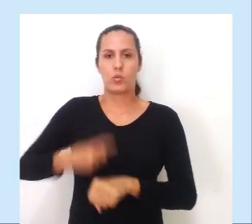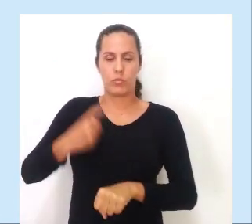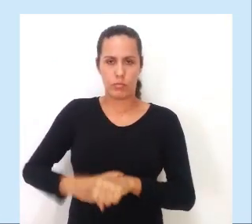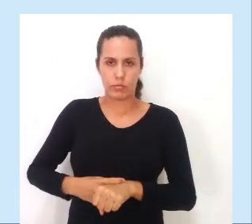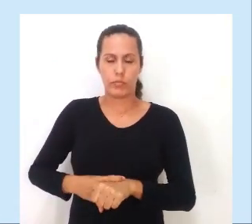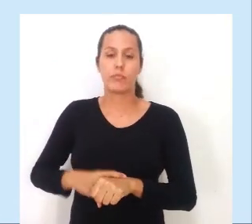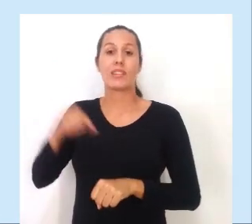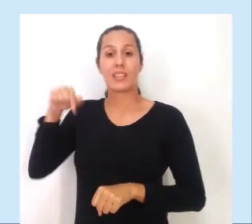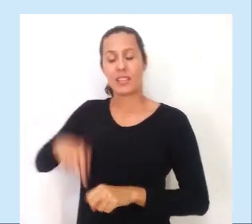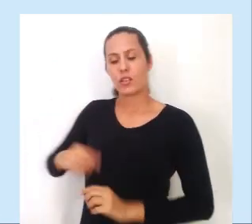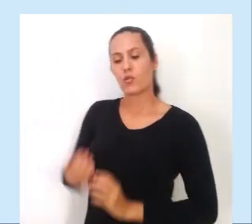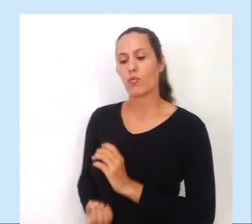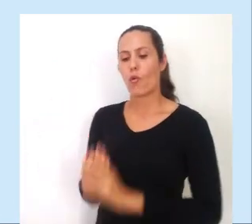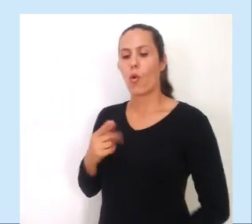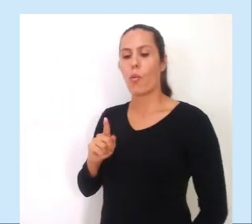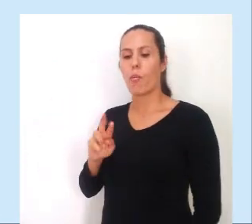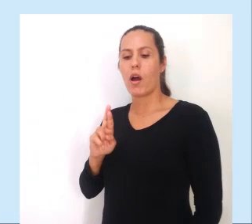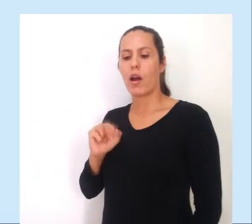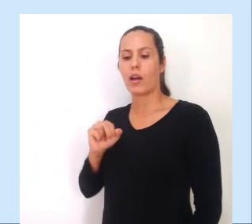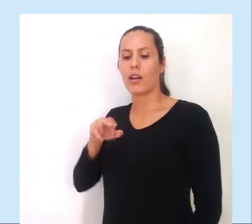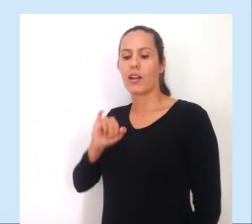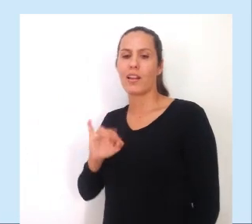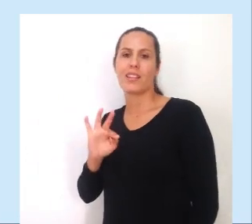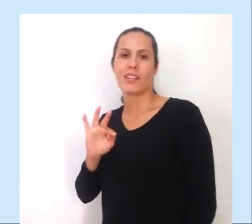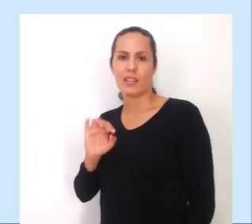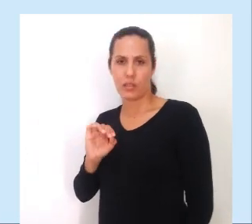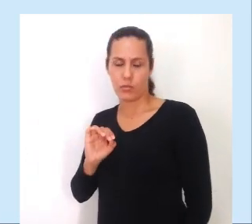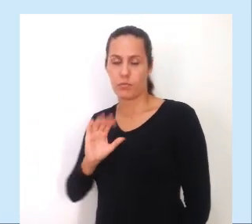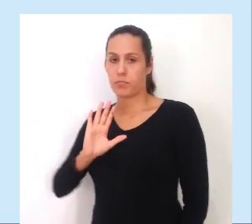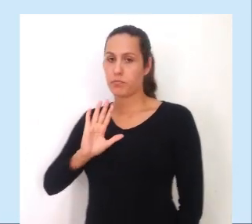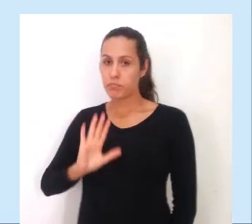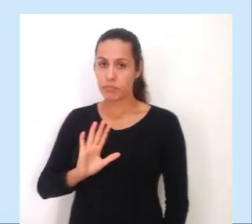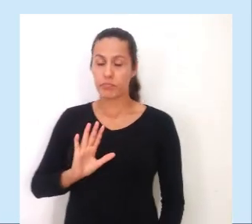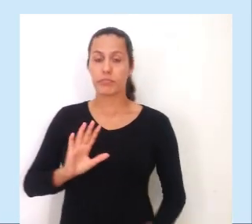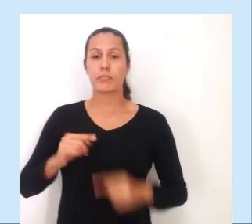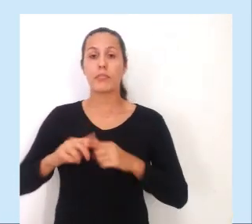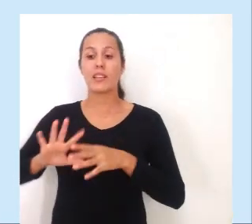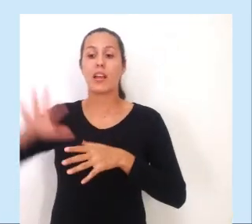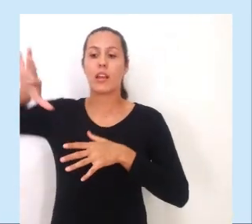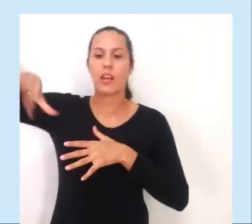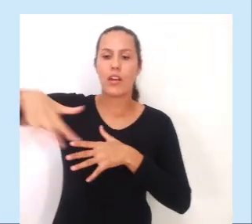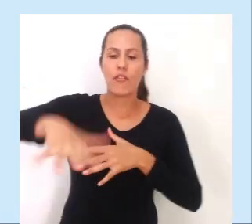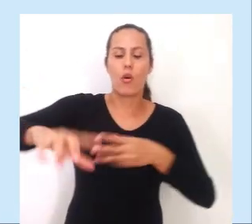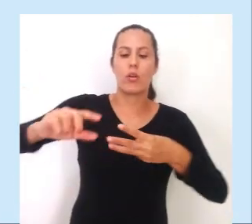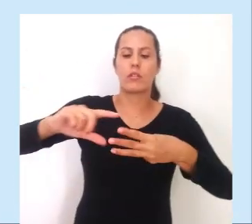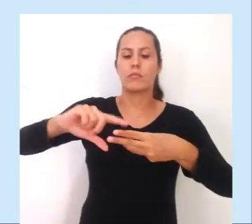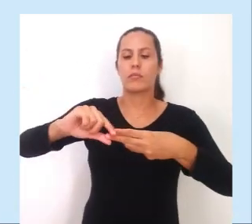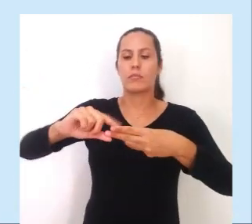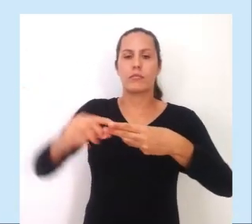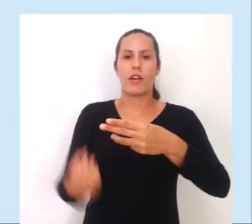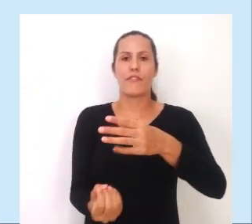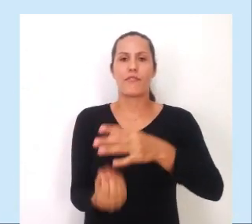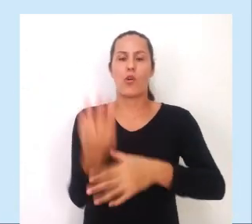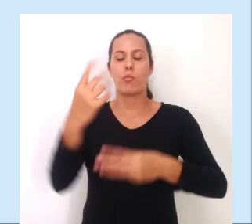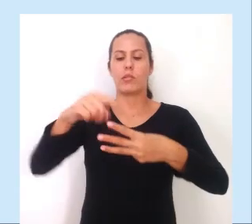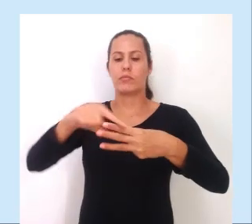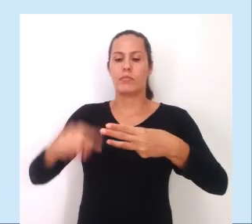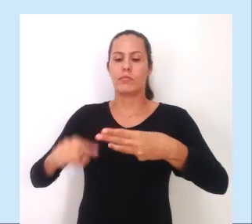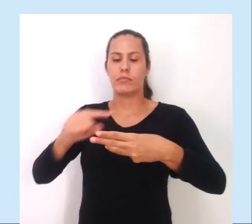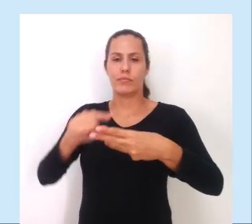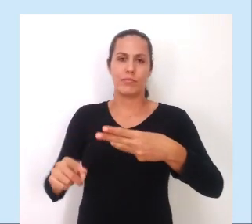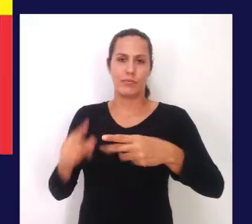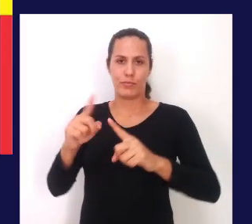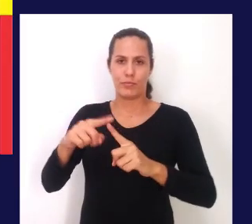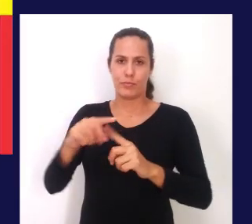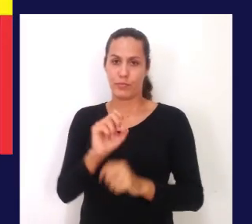resfriamento acontece rapidamente, que está em contato com a atmosfera, a gente já vai ter a rocha